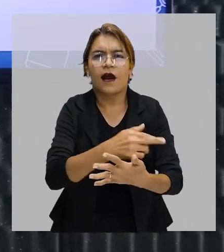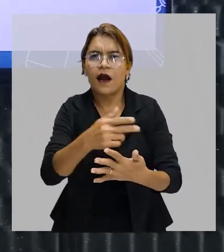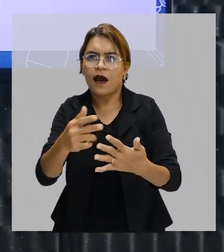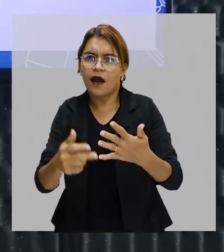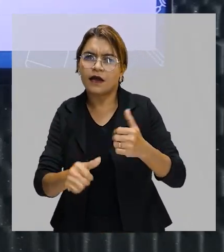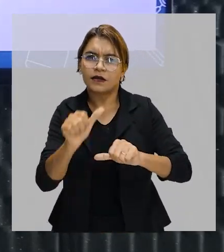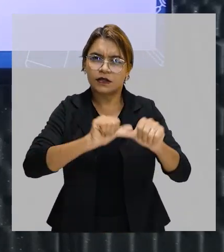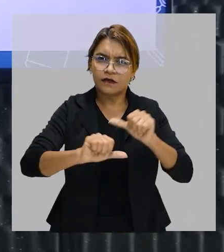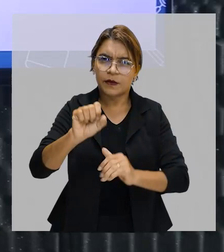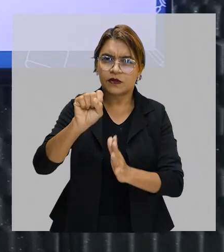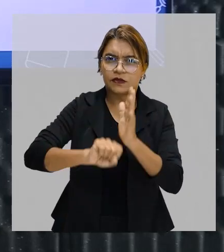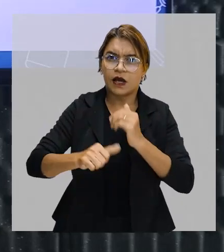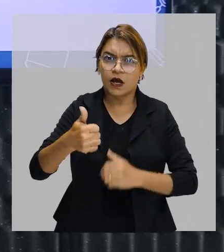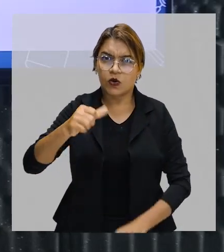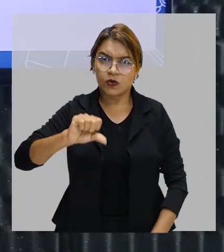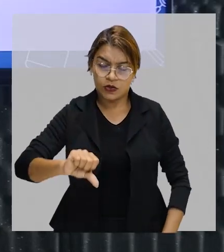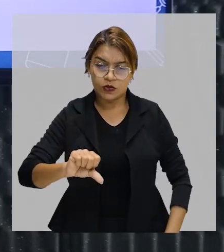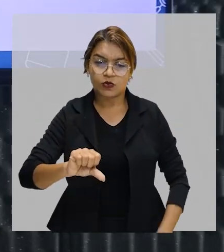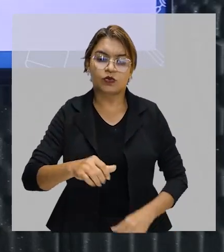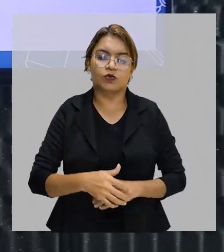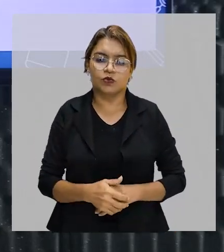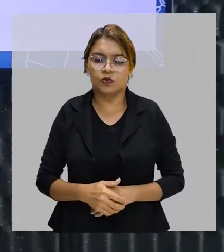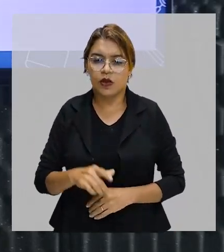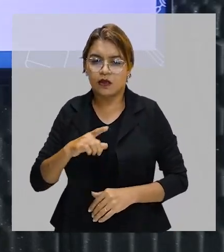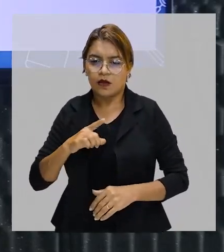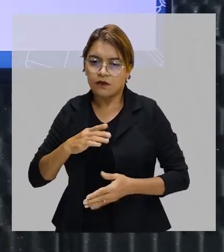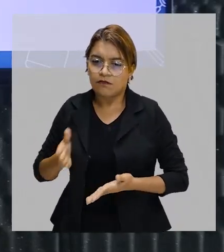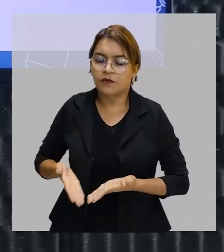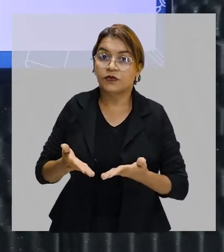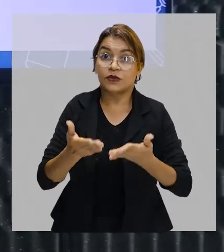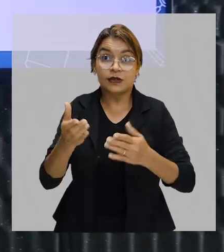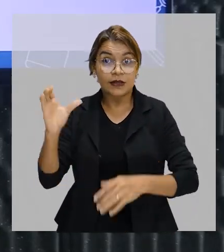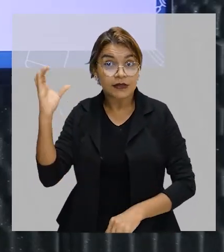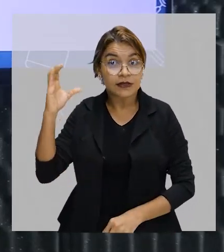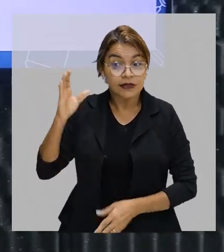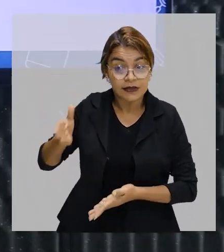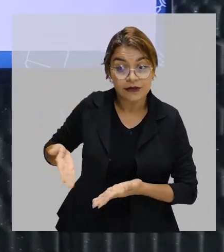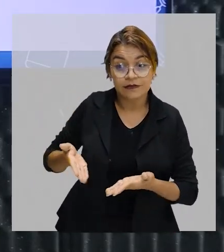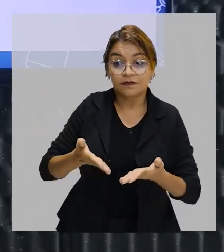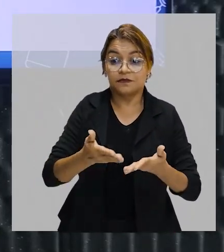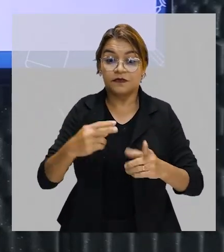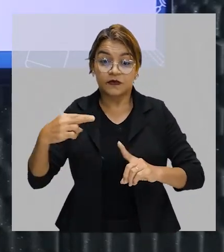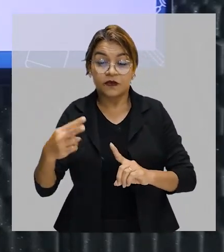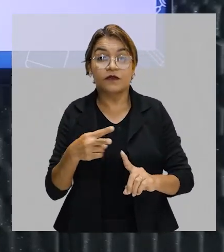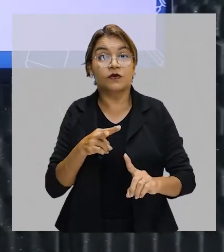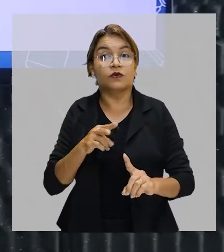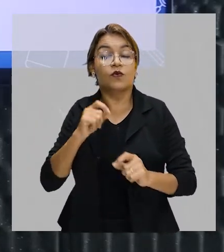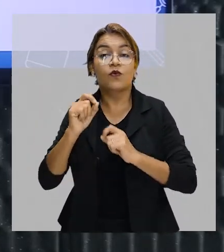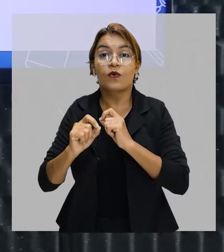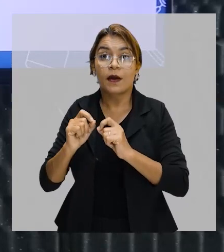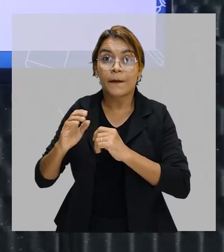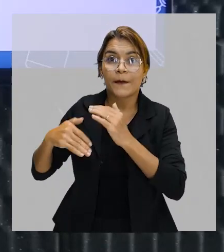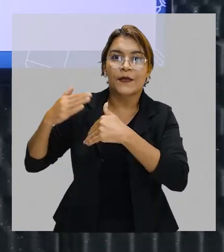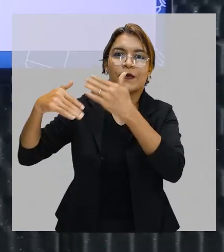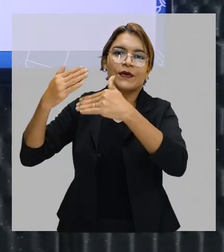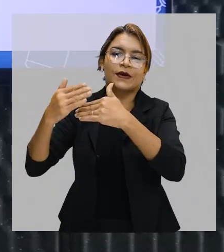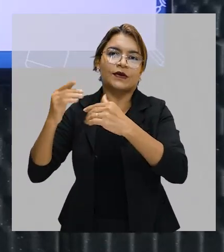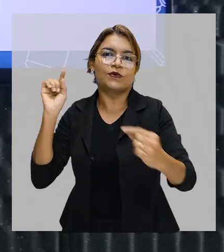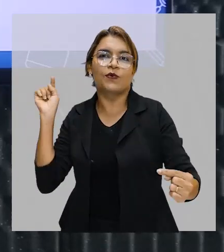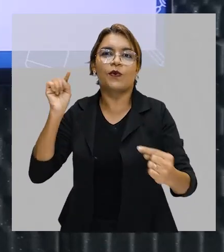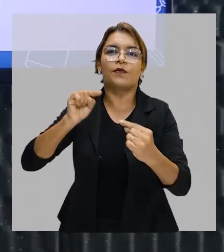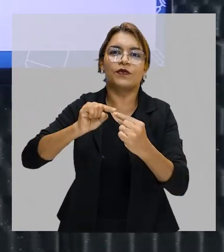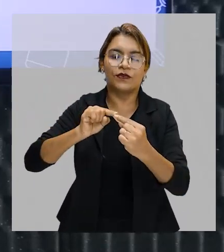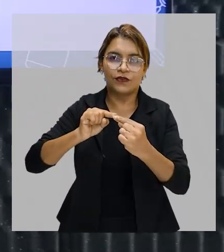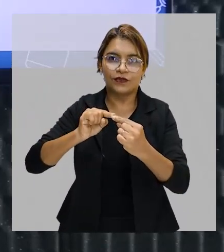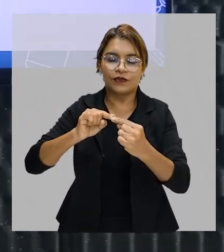no século XVIII, impulsionadas pelas ciências, visam o progresso. A finalidade